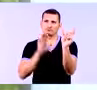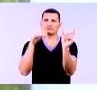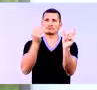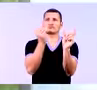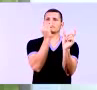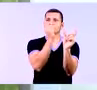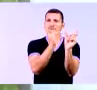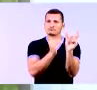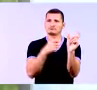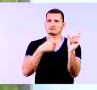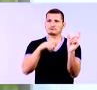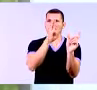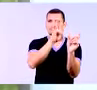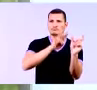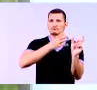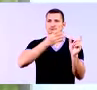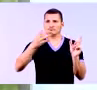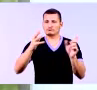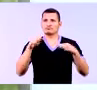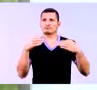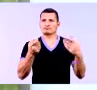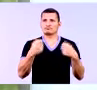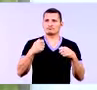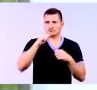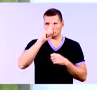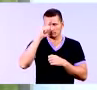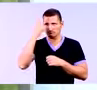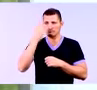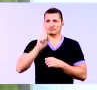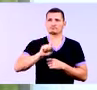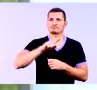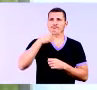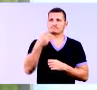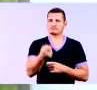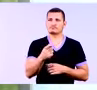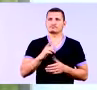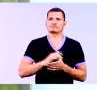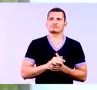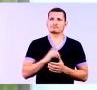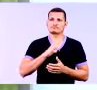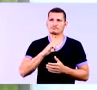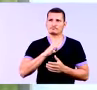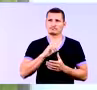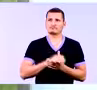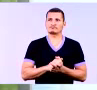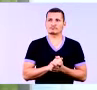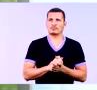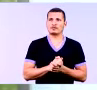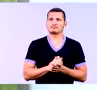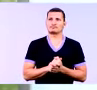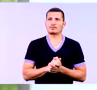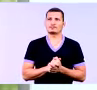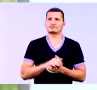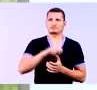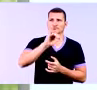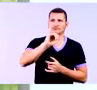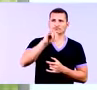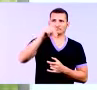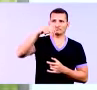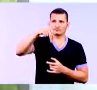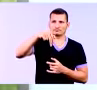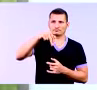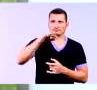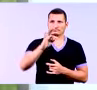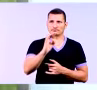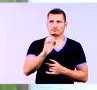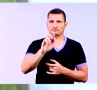devem ter, quais tabelas devem ser criadas. Depois vem a integridade referencial, que você, programador